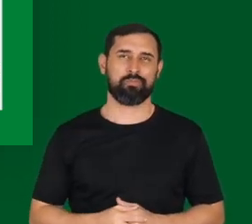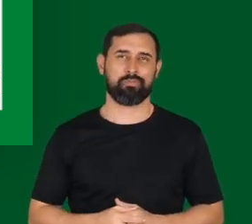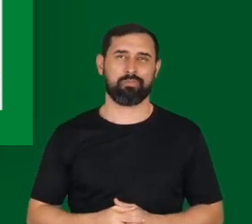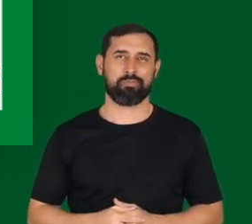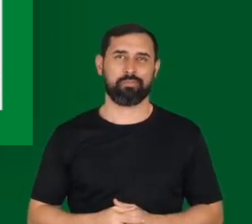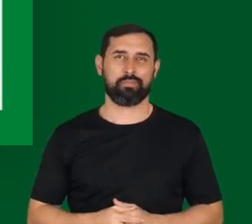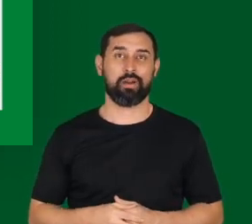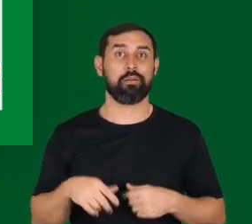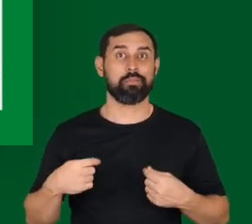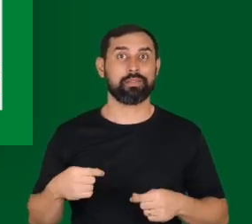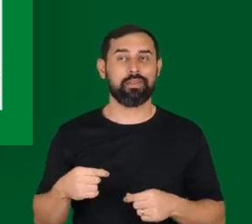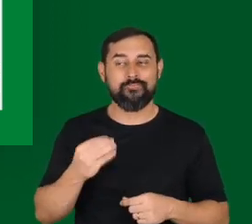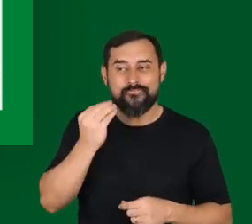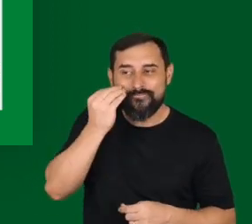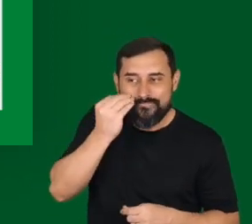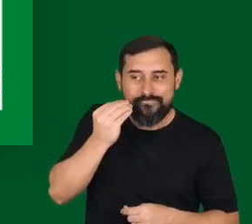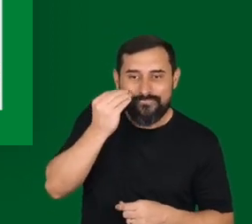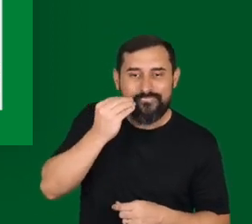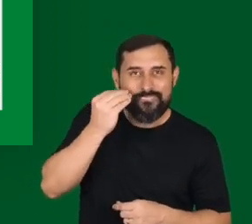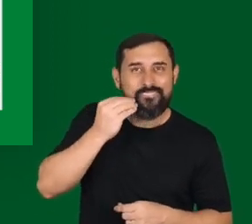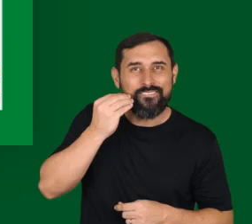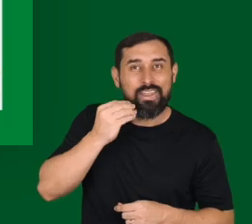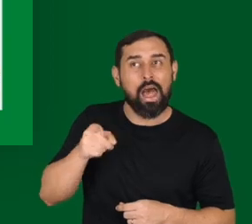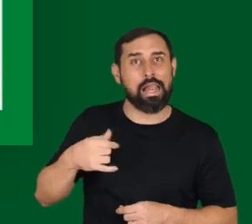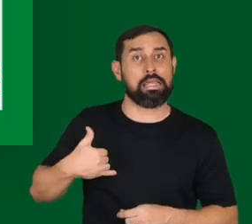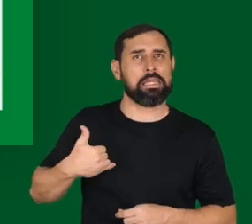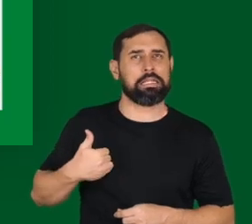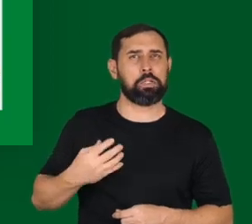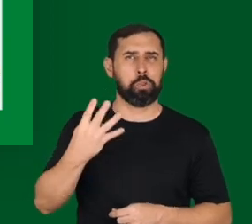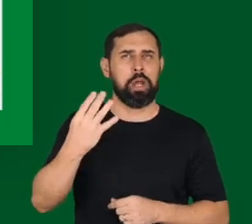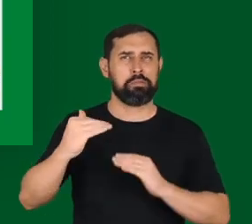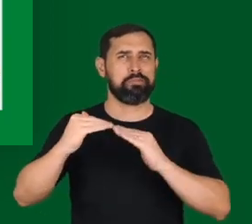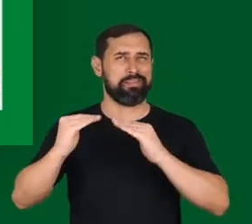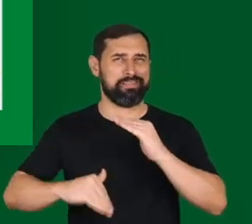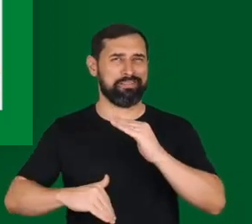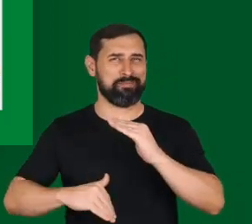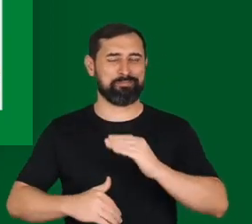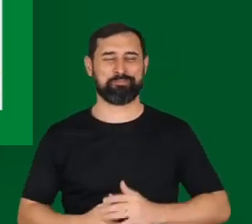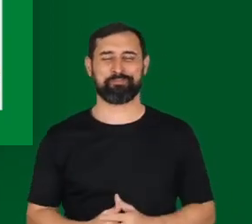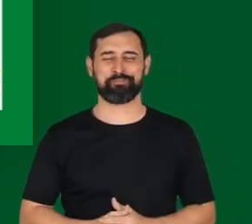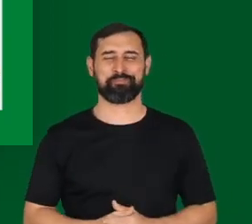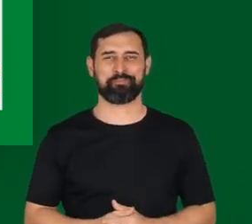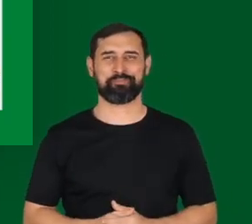a adequação da resposta verbal se tratando de vítimas menores de 4 anos.